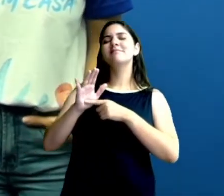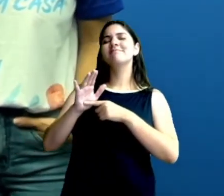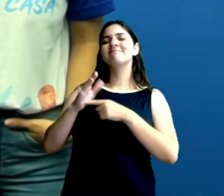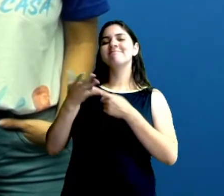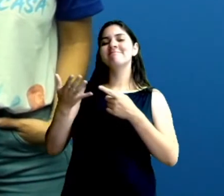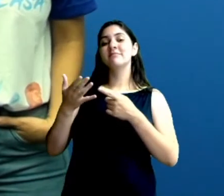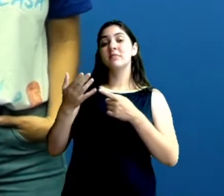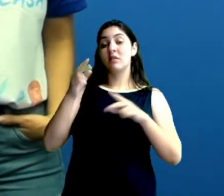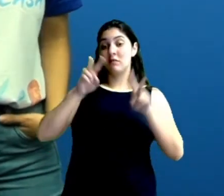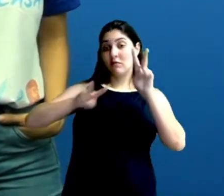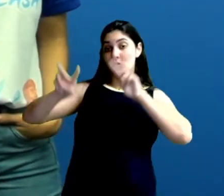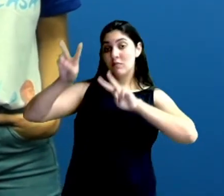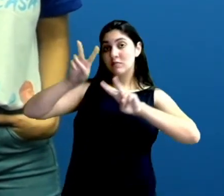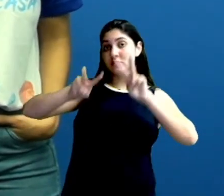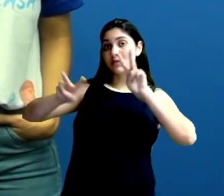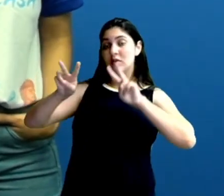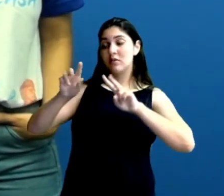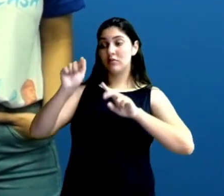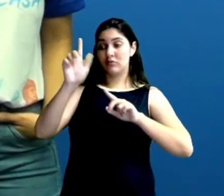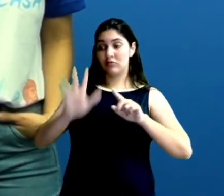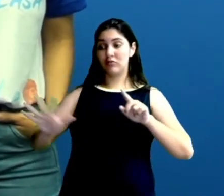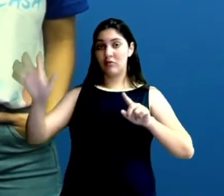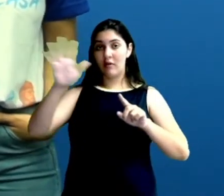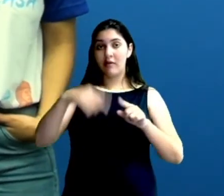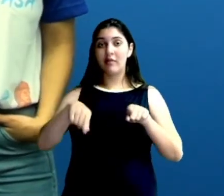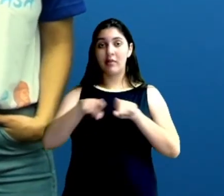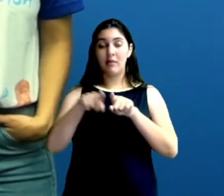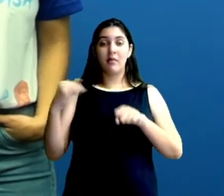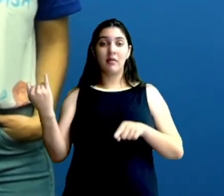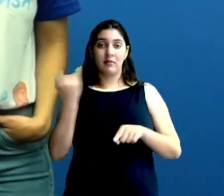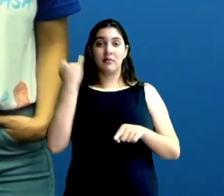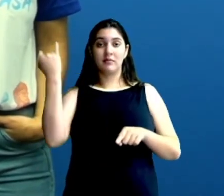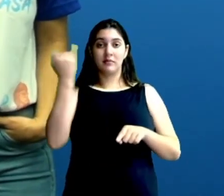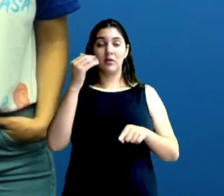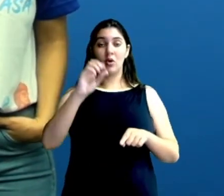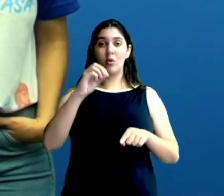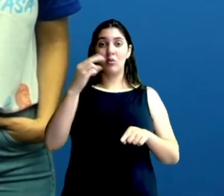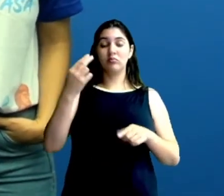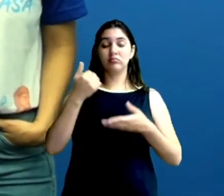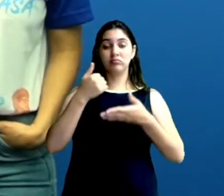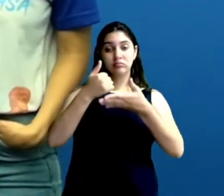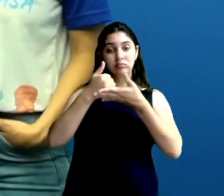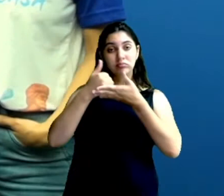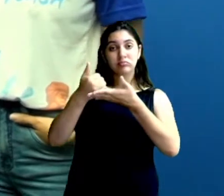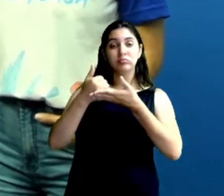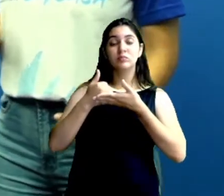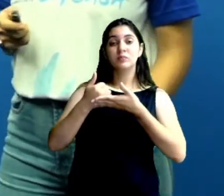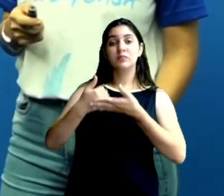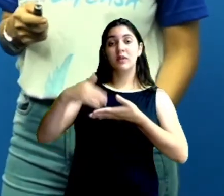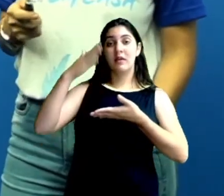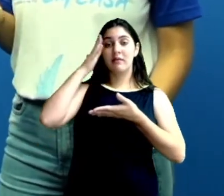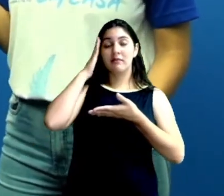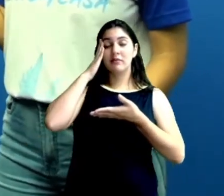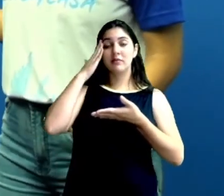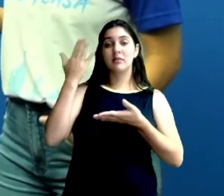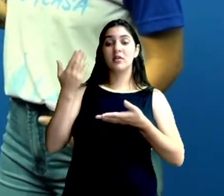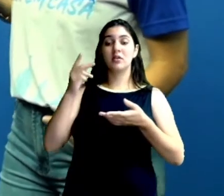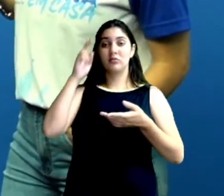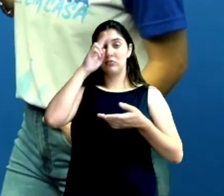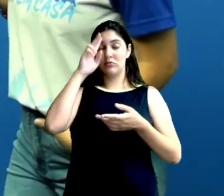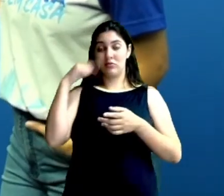Para vocês observarem que os aspectos geográficos também são importantes ou que nos ajudam a entender a história do nosso estado.